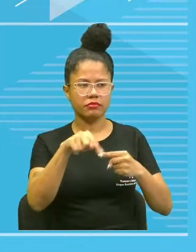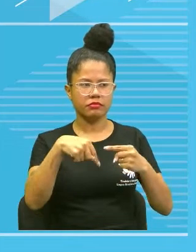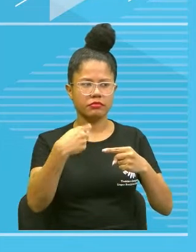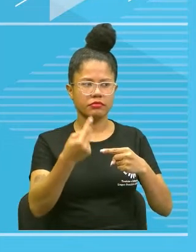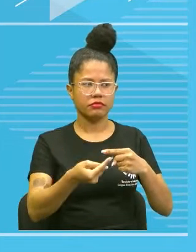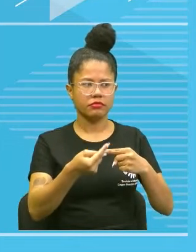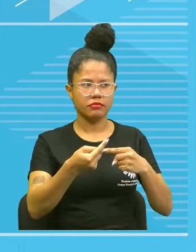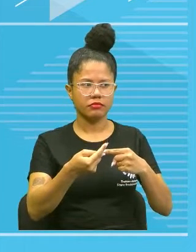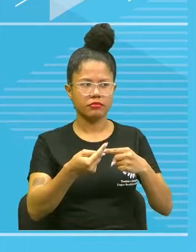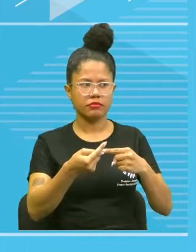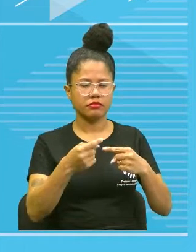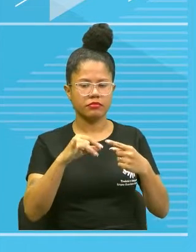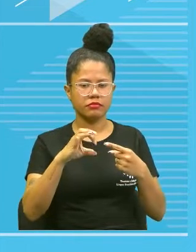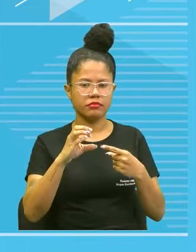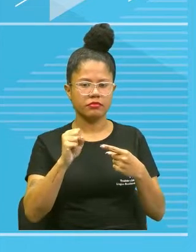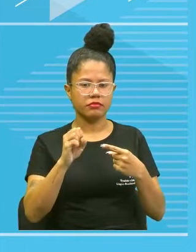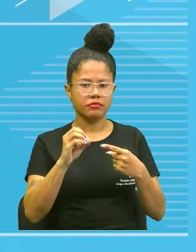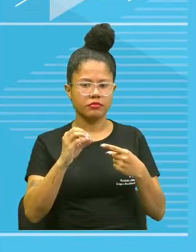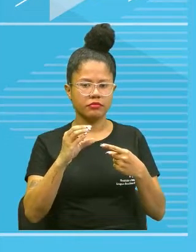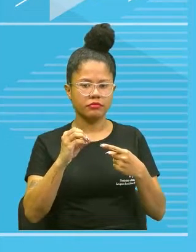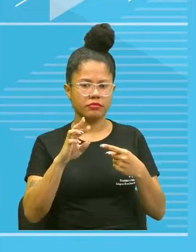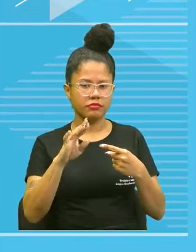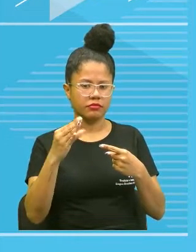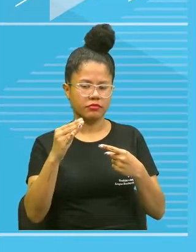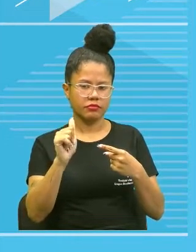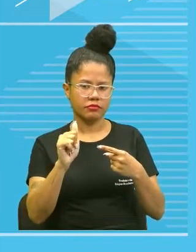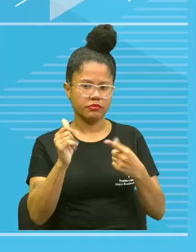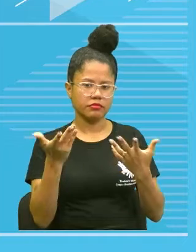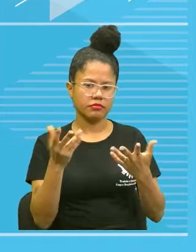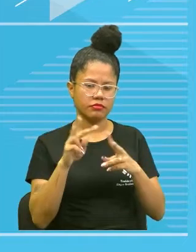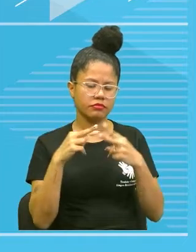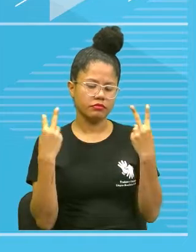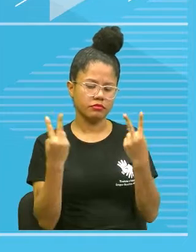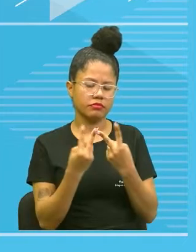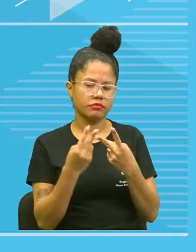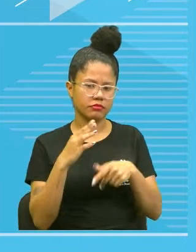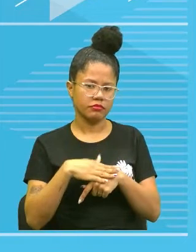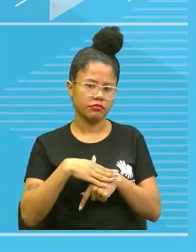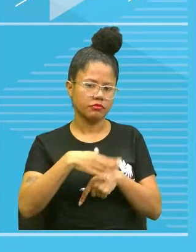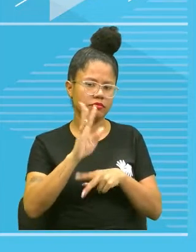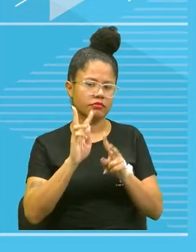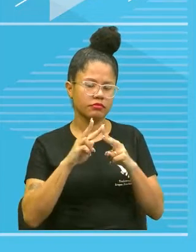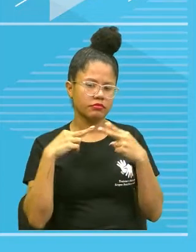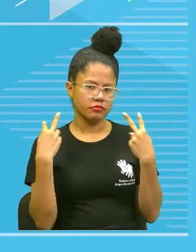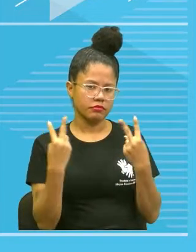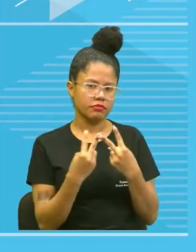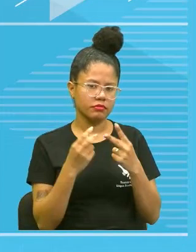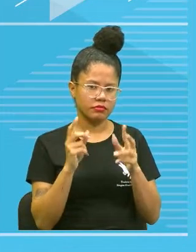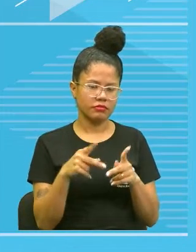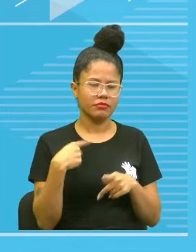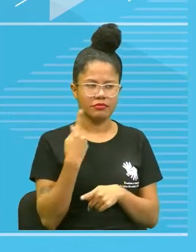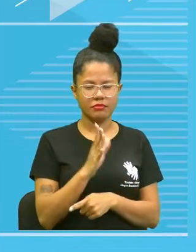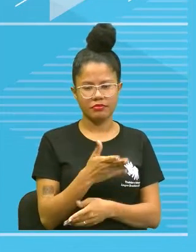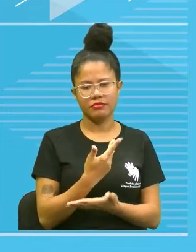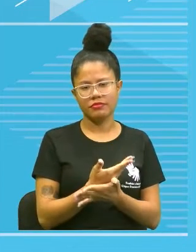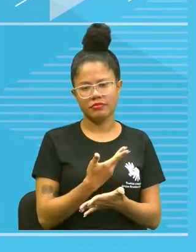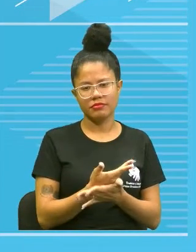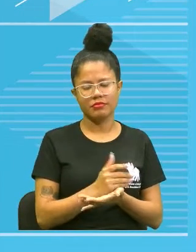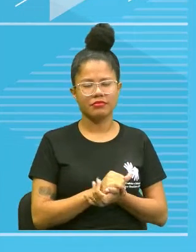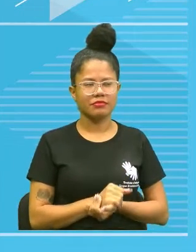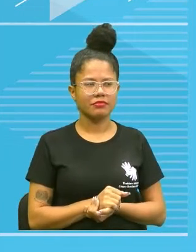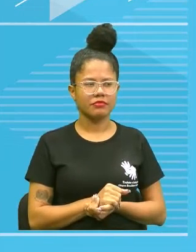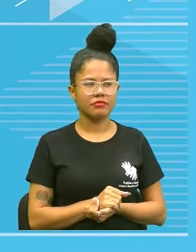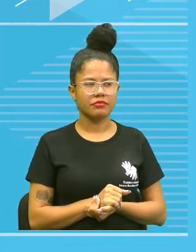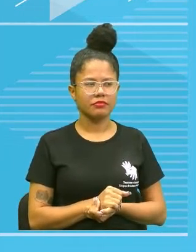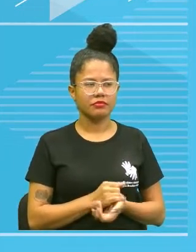transformação isocórica, né? Isométrica, volumétrica, o nome que você quiser chamar, a gente já viu ela por aulas passadas.